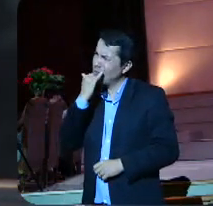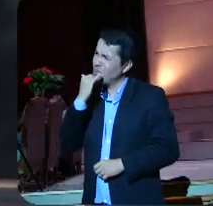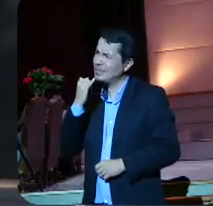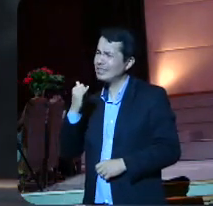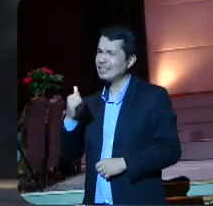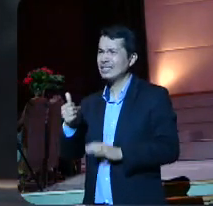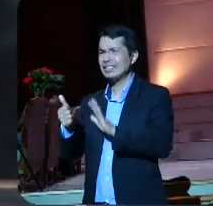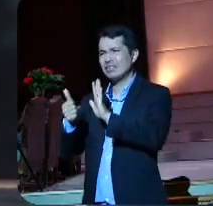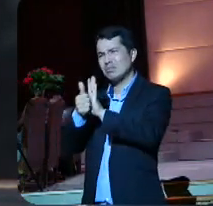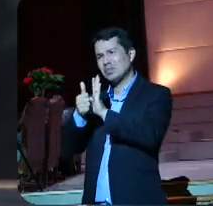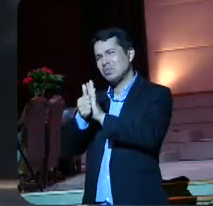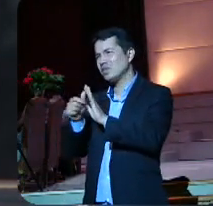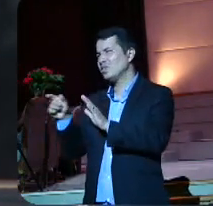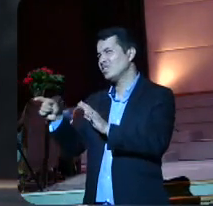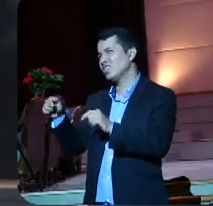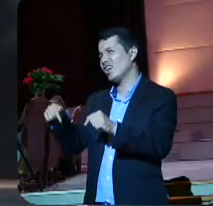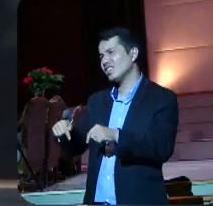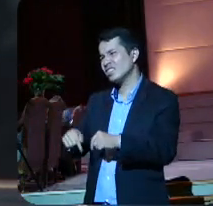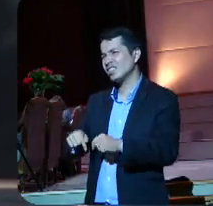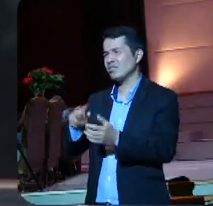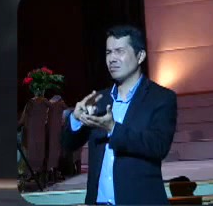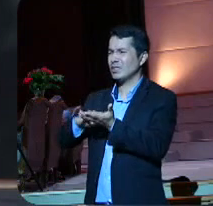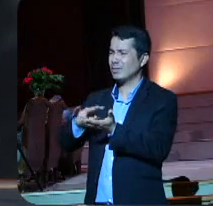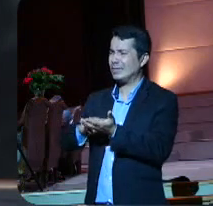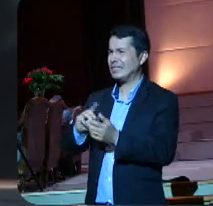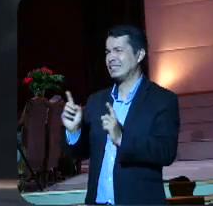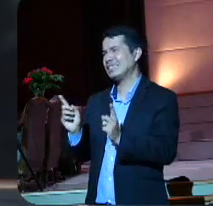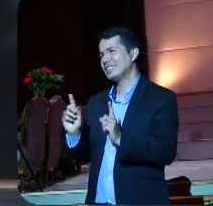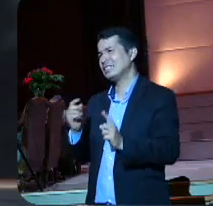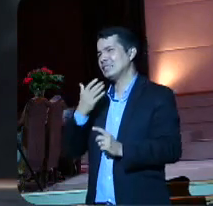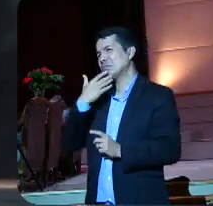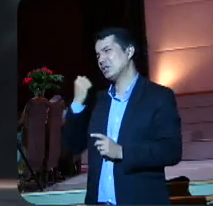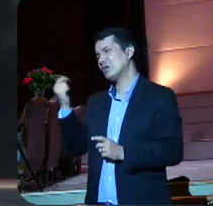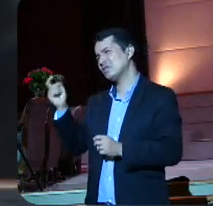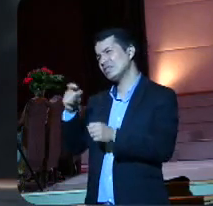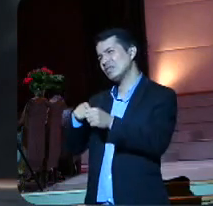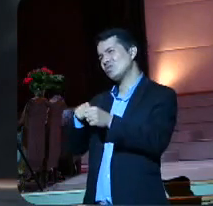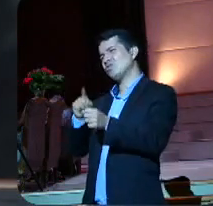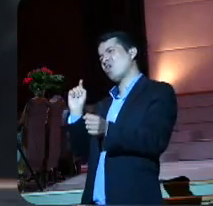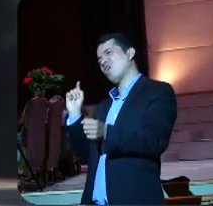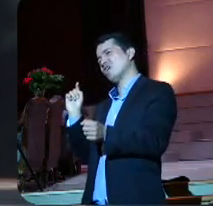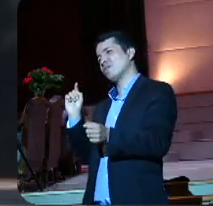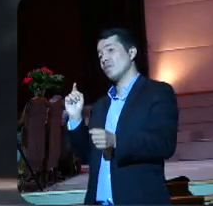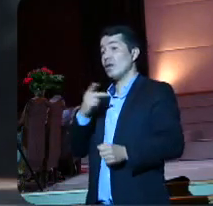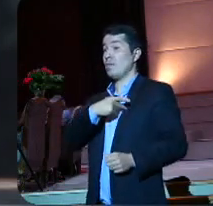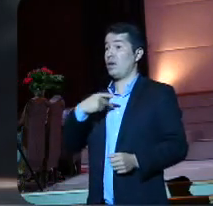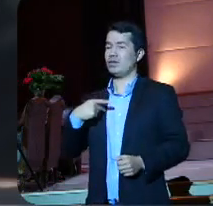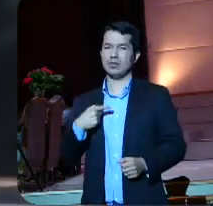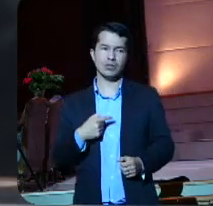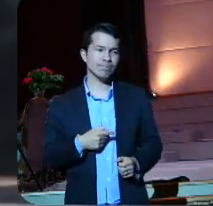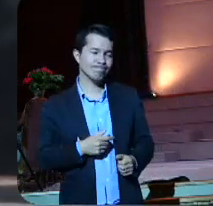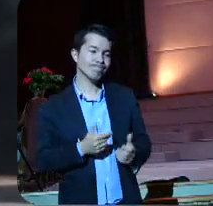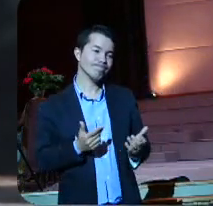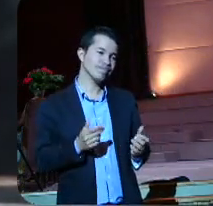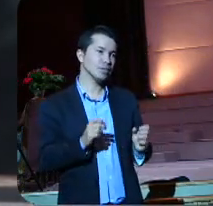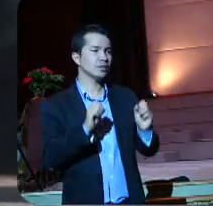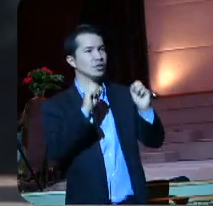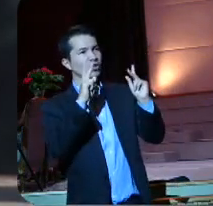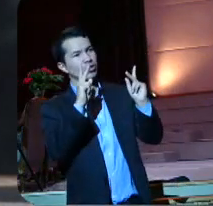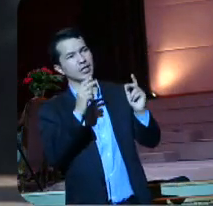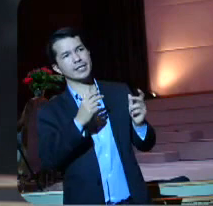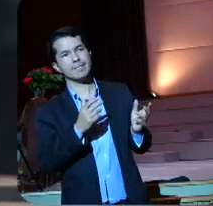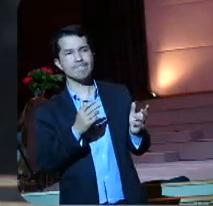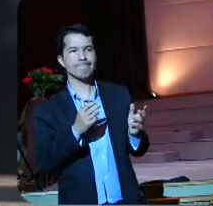aqui, então é melhor você se demitir antes que a gente tenha que tomar uma atitude. E ele se demitiu, mas aí ao se demitir ele começou a fazer